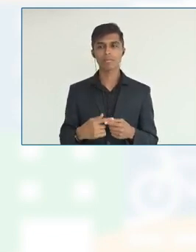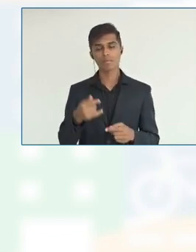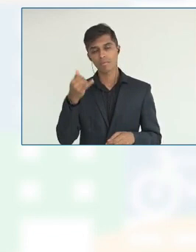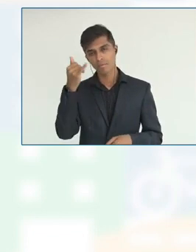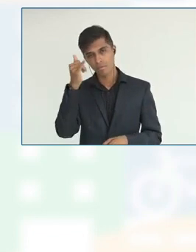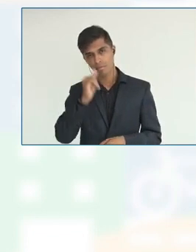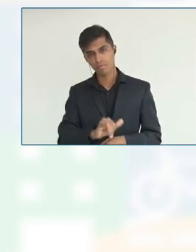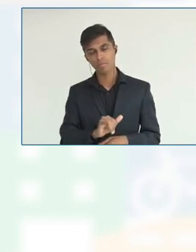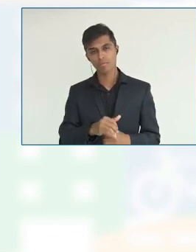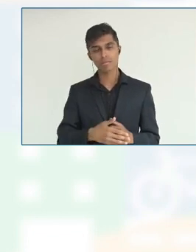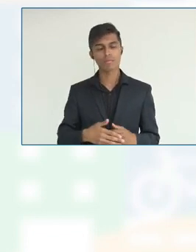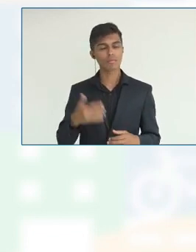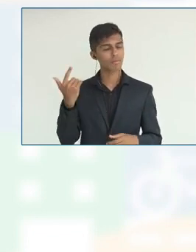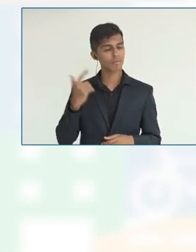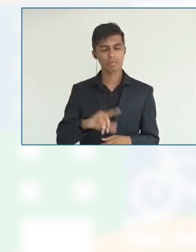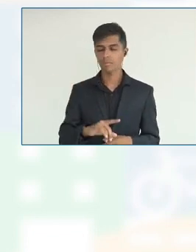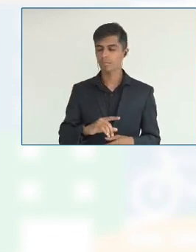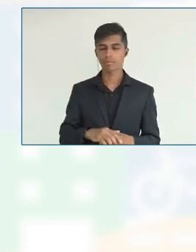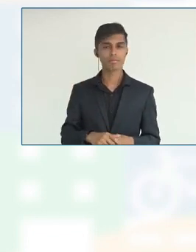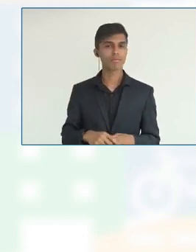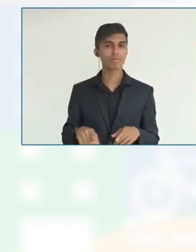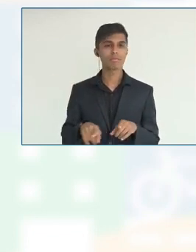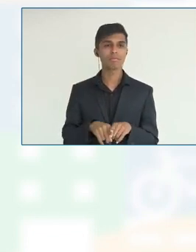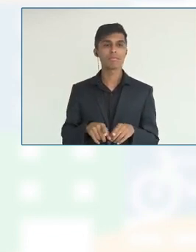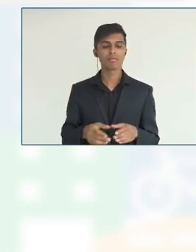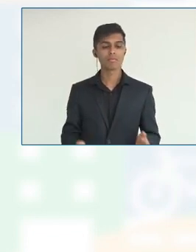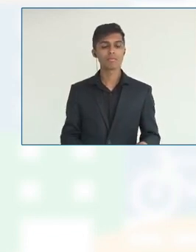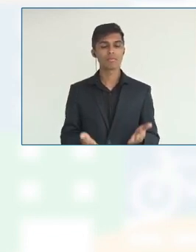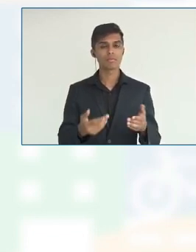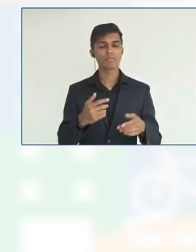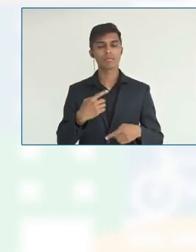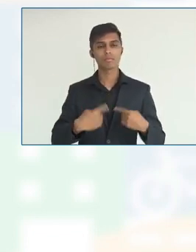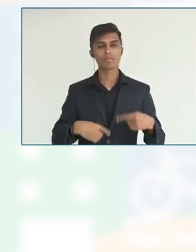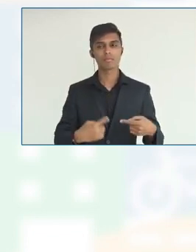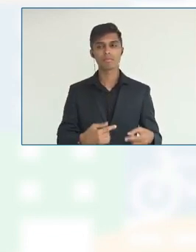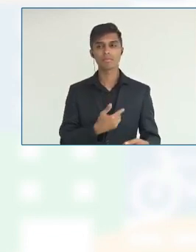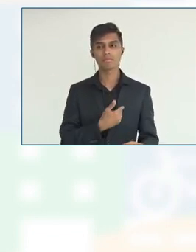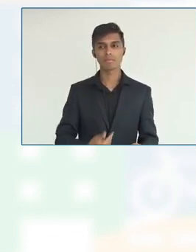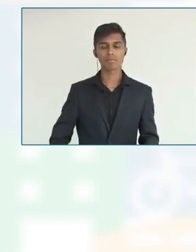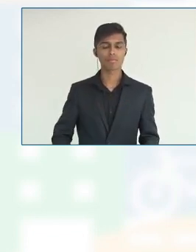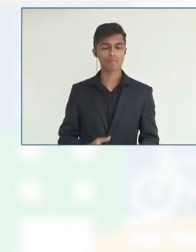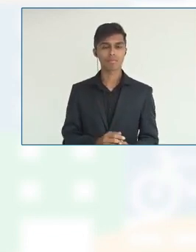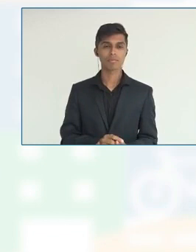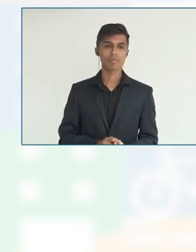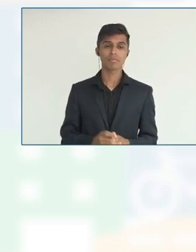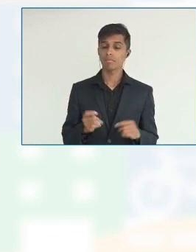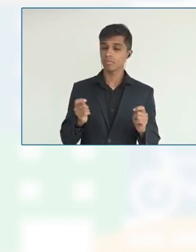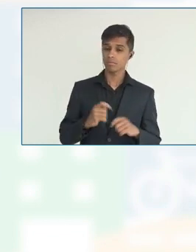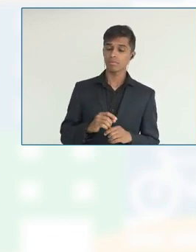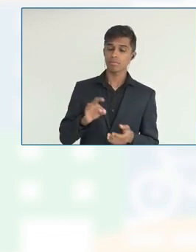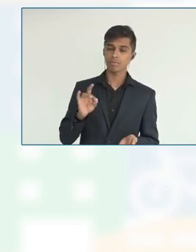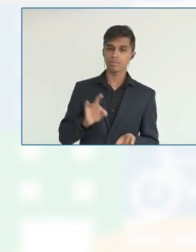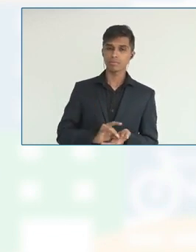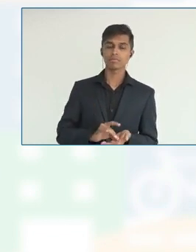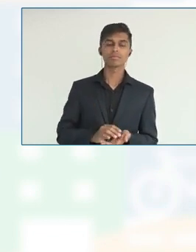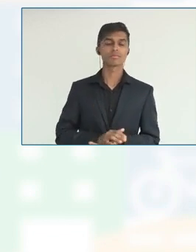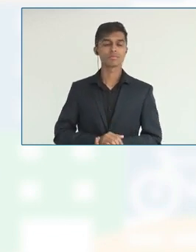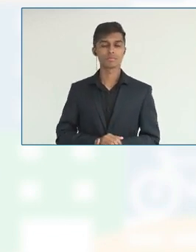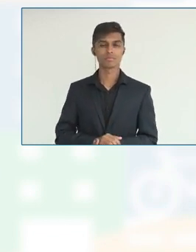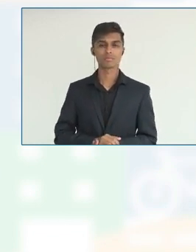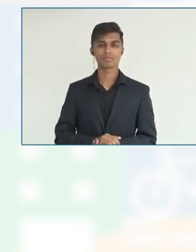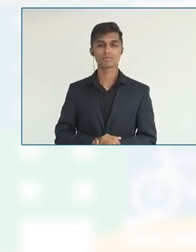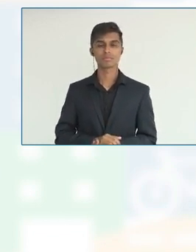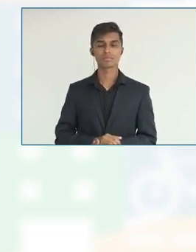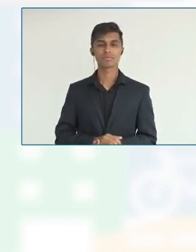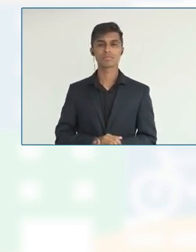prevenção e promoção de políticas públicas de saúde que fossem efetivas e eficientes no